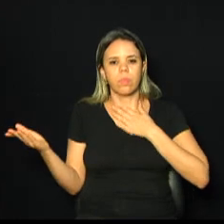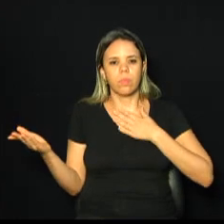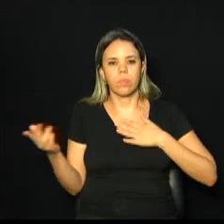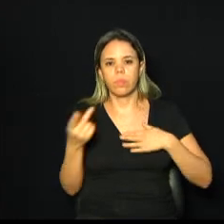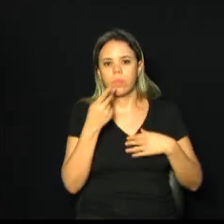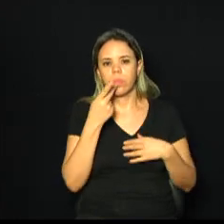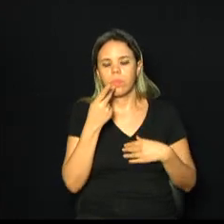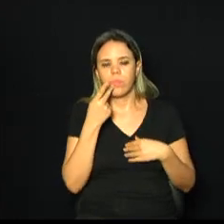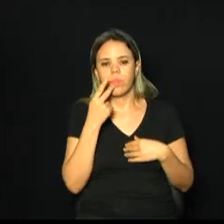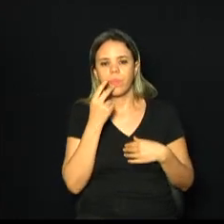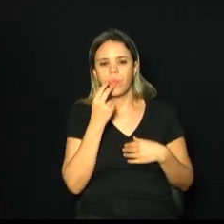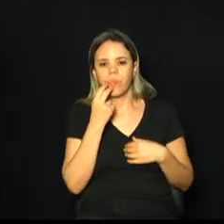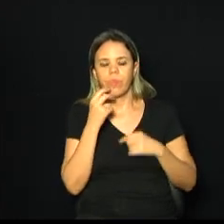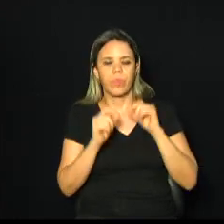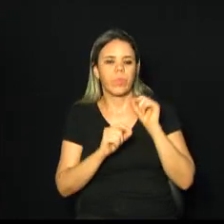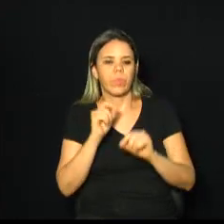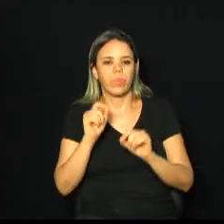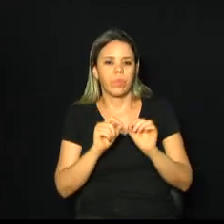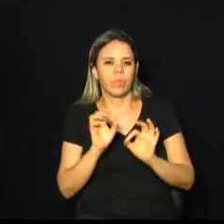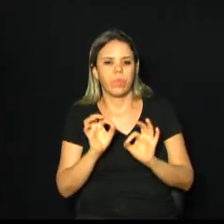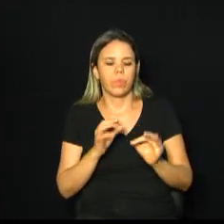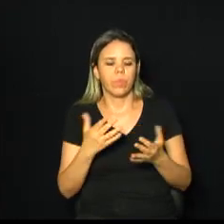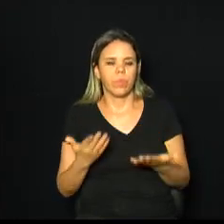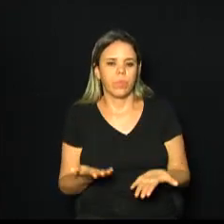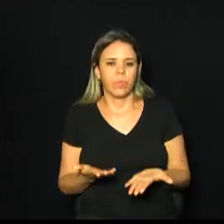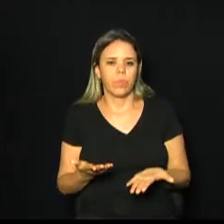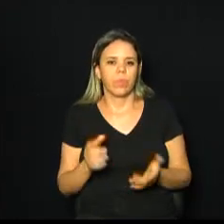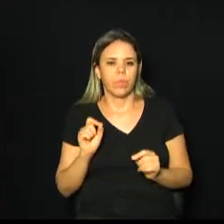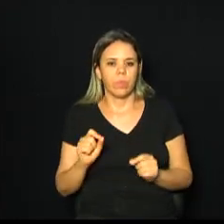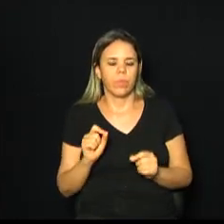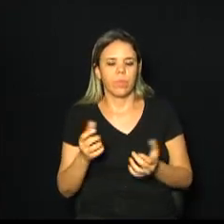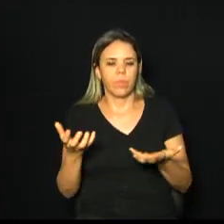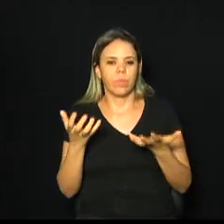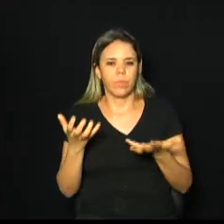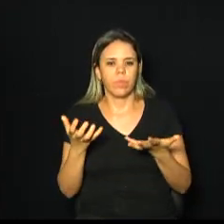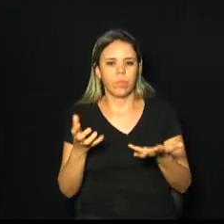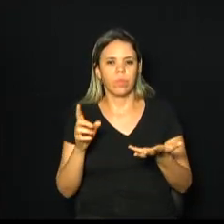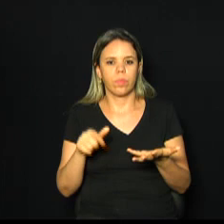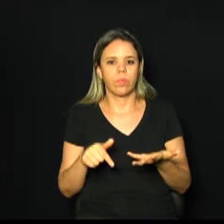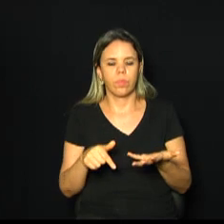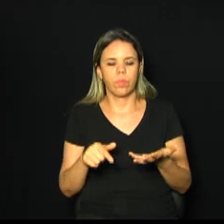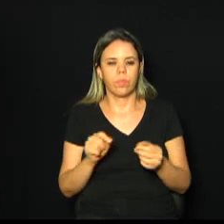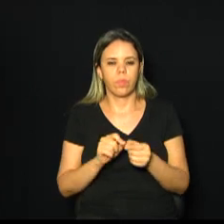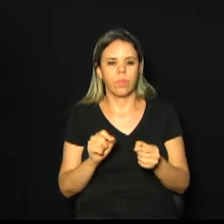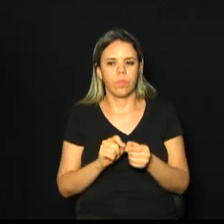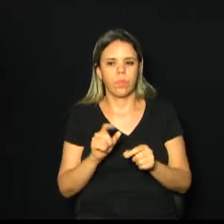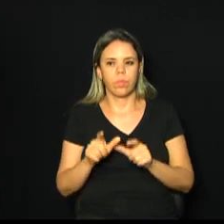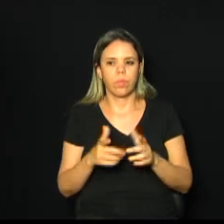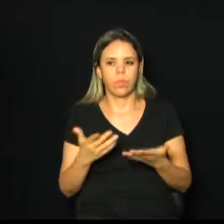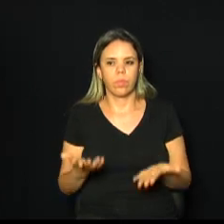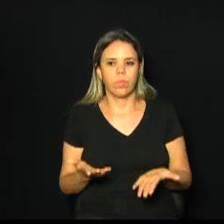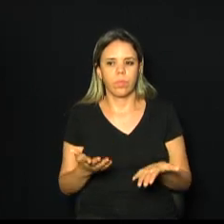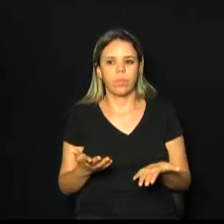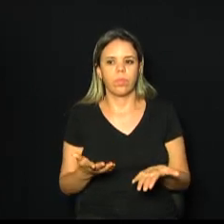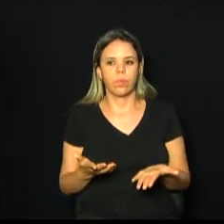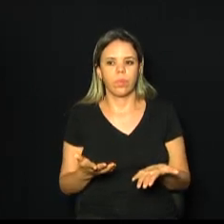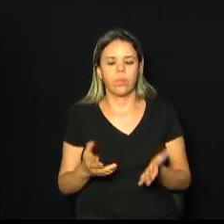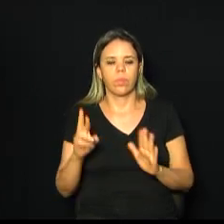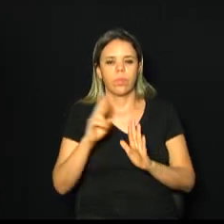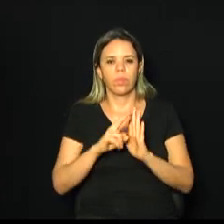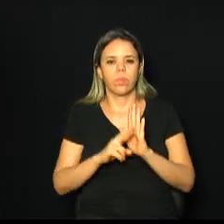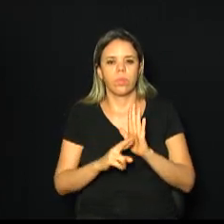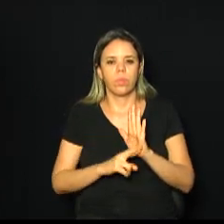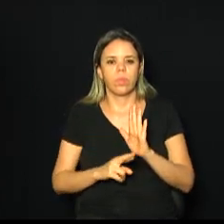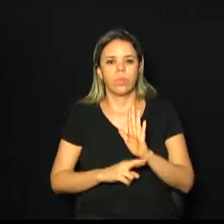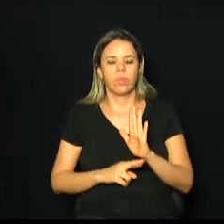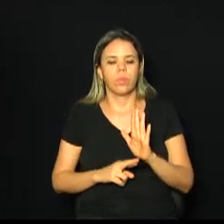fala exatamente da forma que... O que eles querem com isso? Eles vão fazer o quê? Eles vão editar normas,